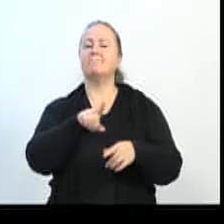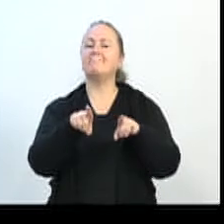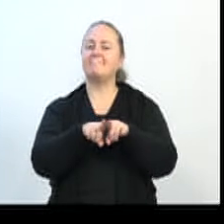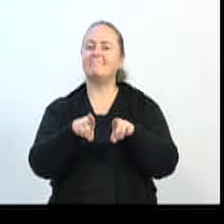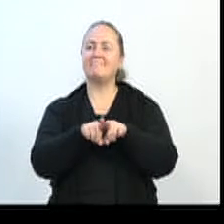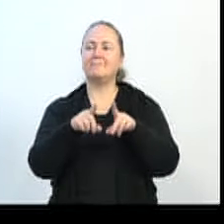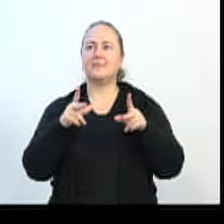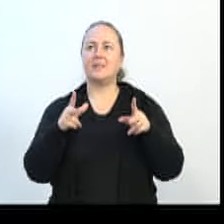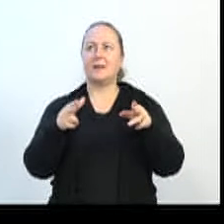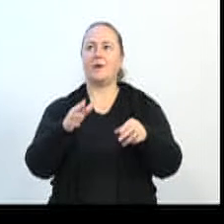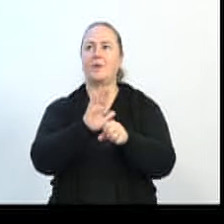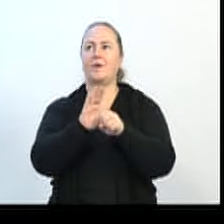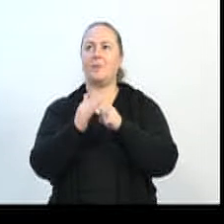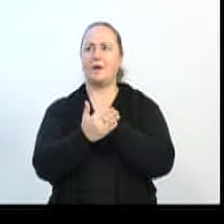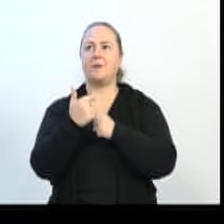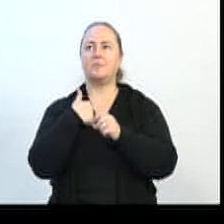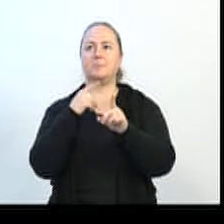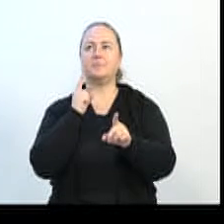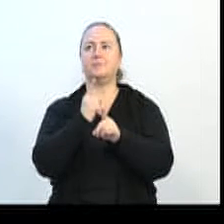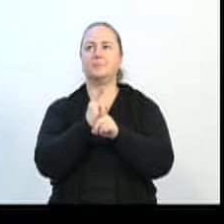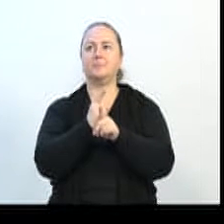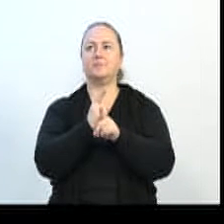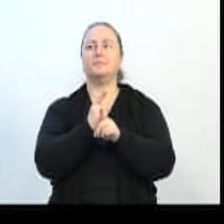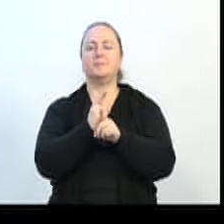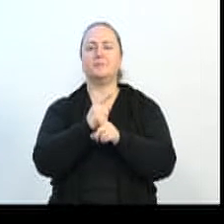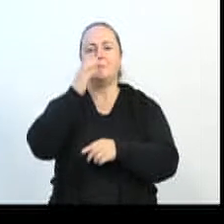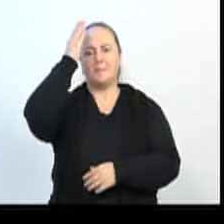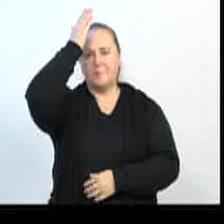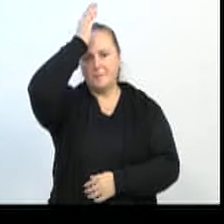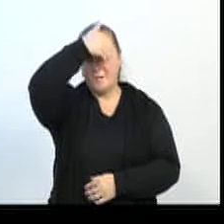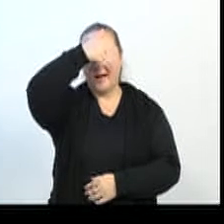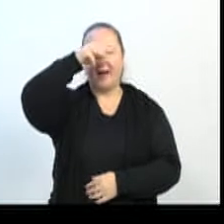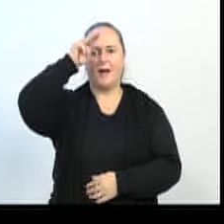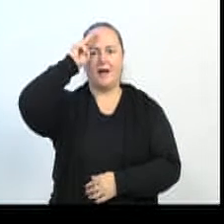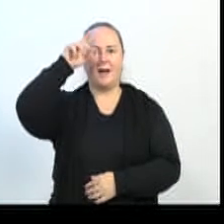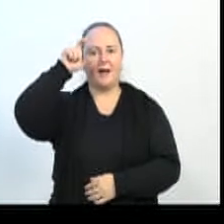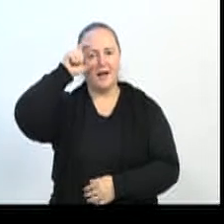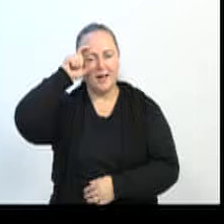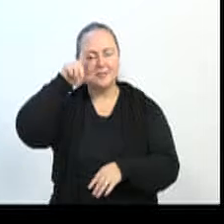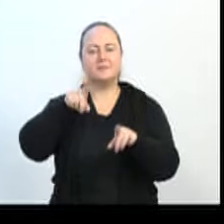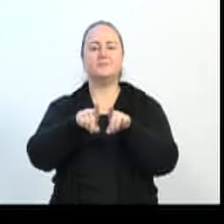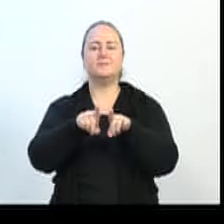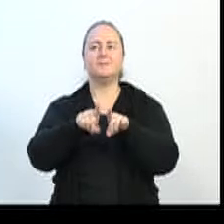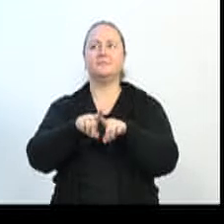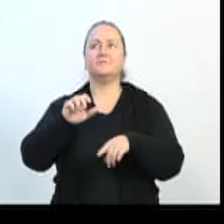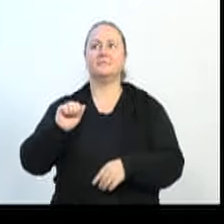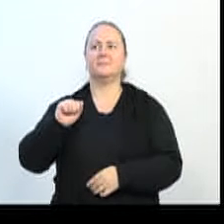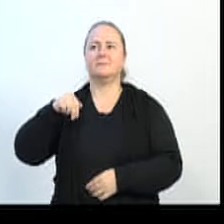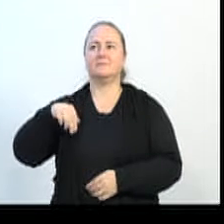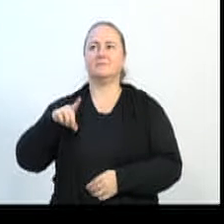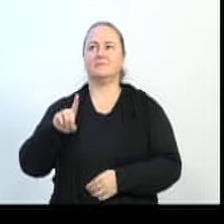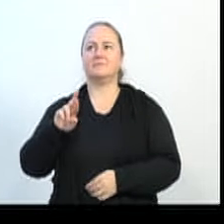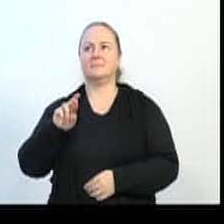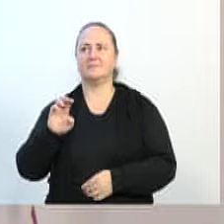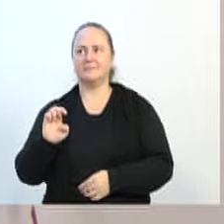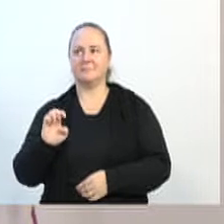mesmo bairro, encontrei o prefeito Mário, a vice-prefeita Maria Regina e o André Espezin.